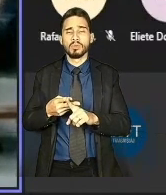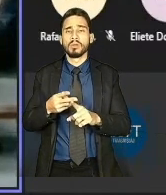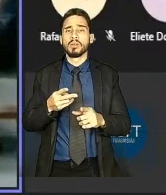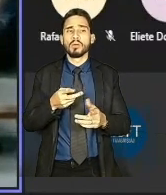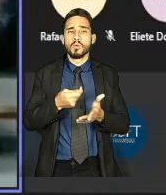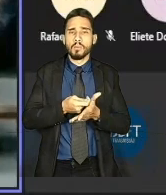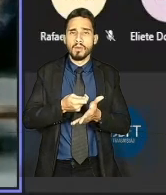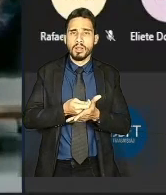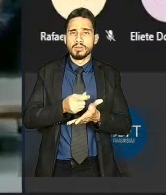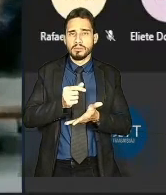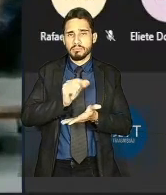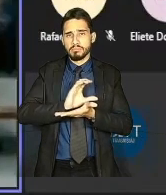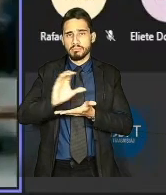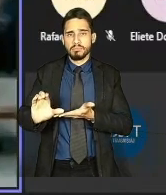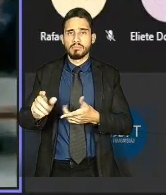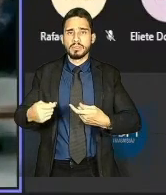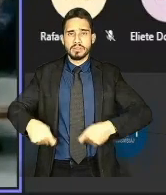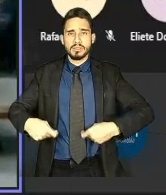cobranças realizadas.